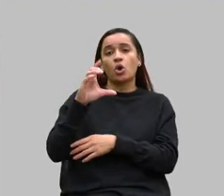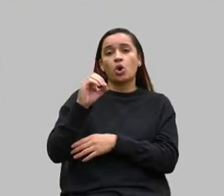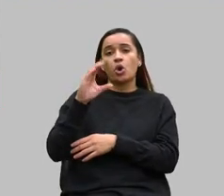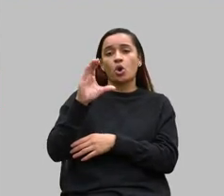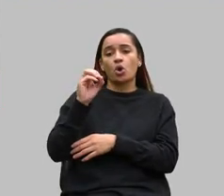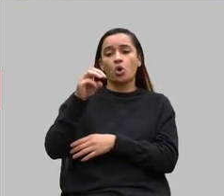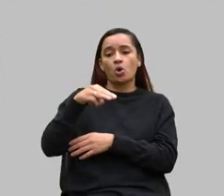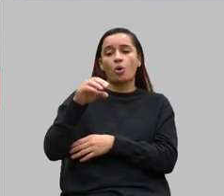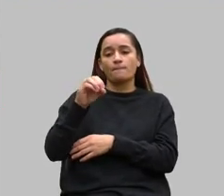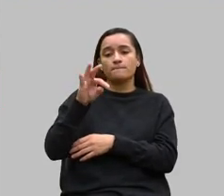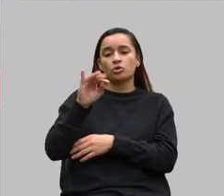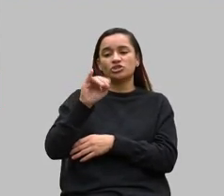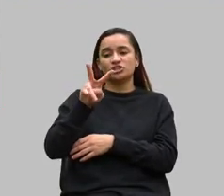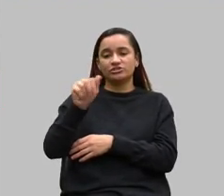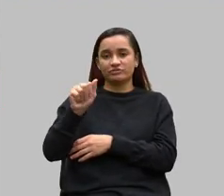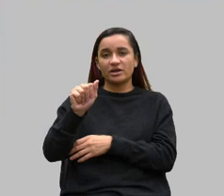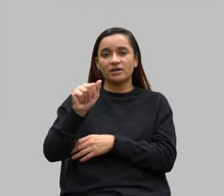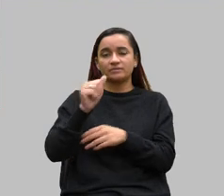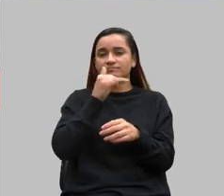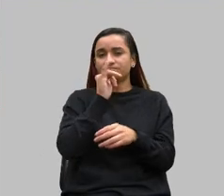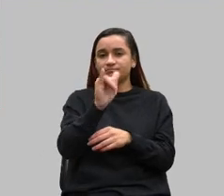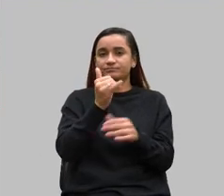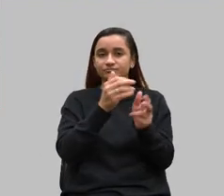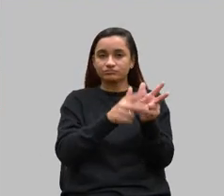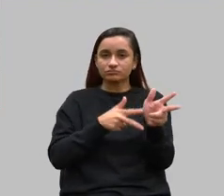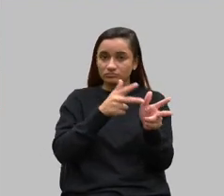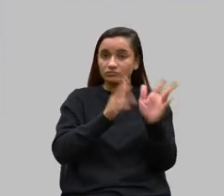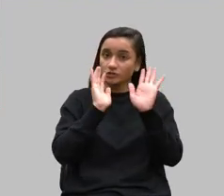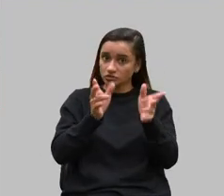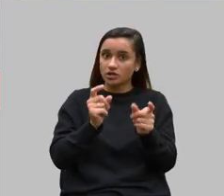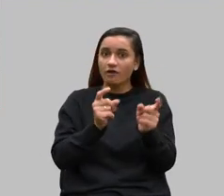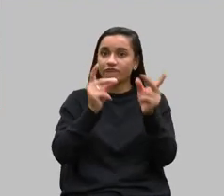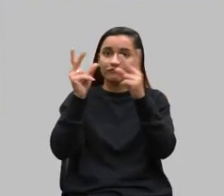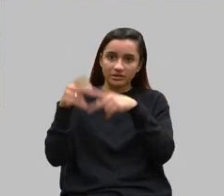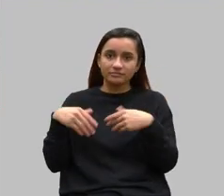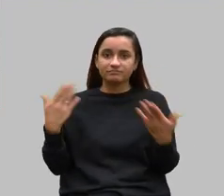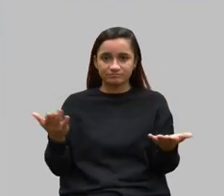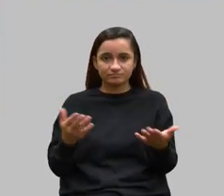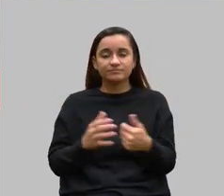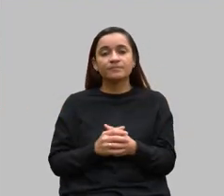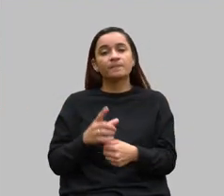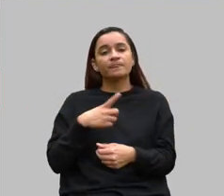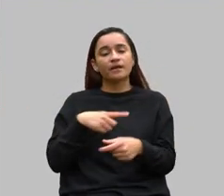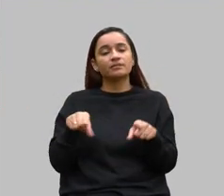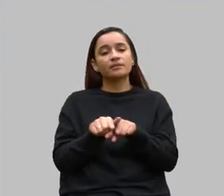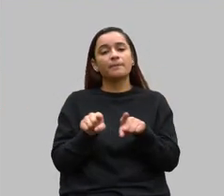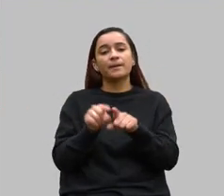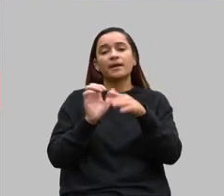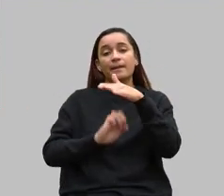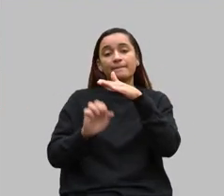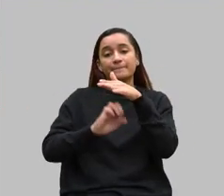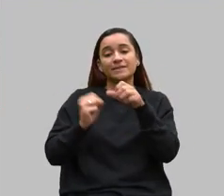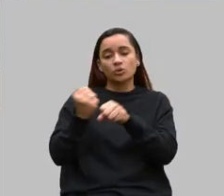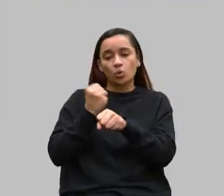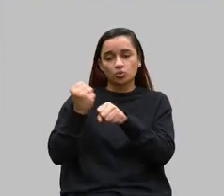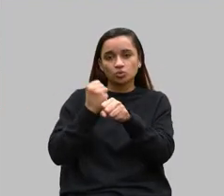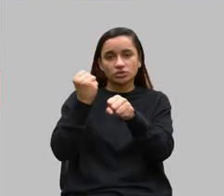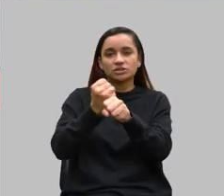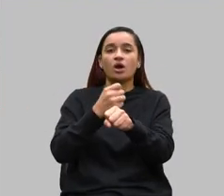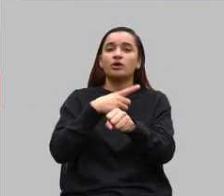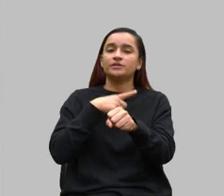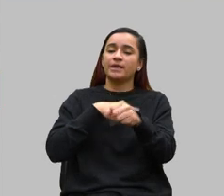de última geração que inclusive já tá sendo fornecido ao mercado nós temos empresas de construção temos empresas de